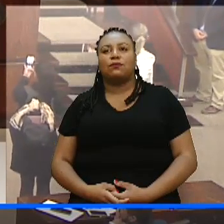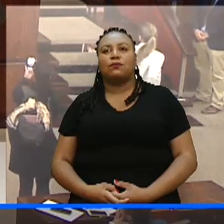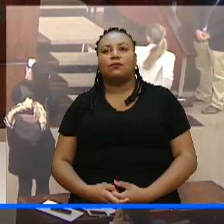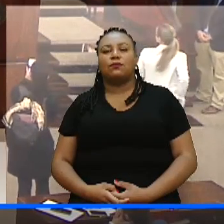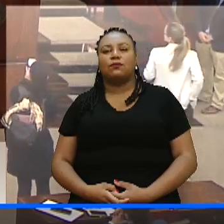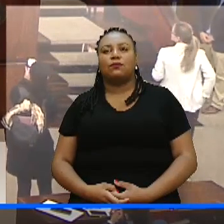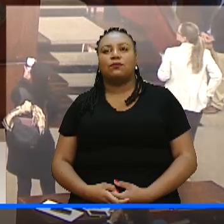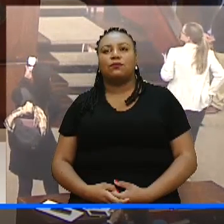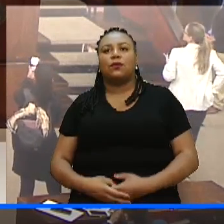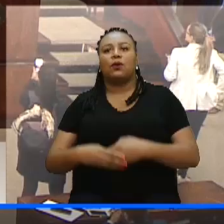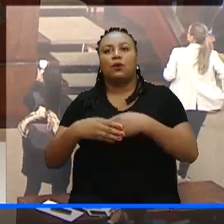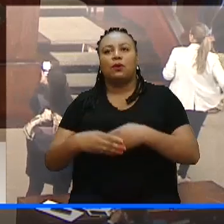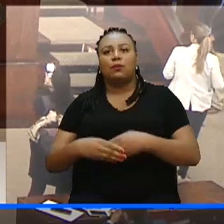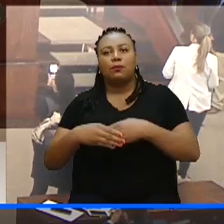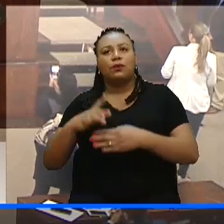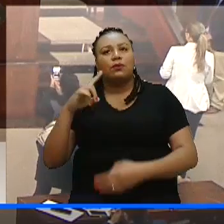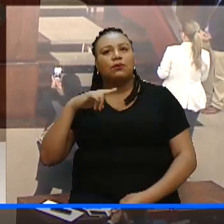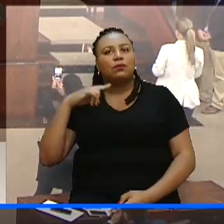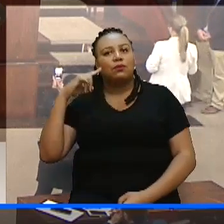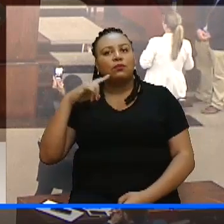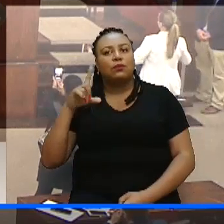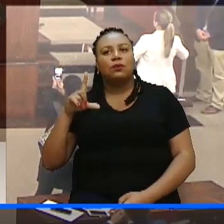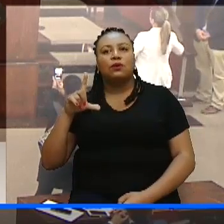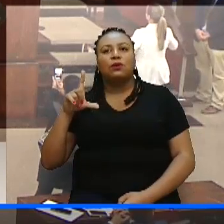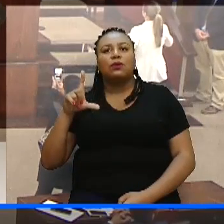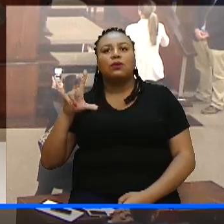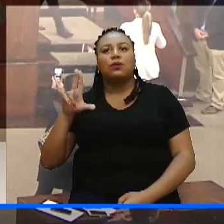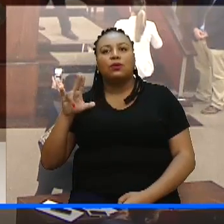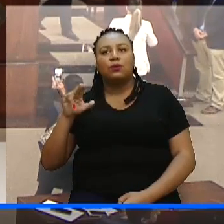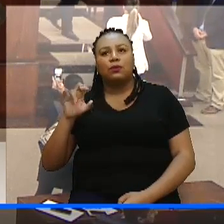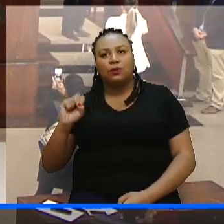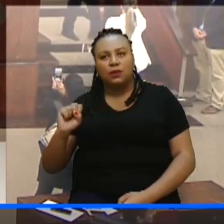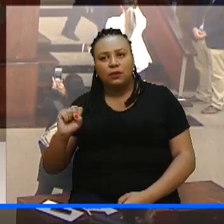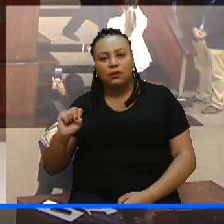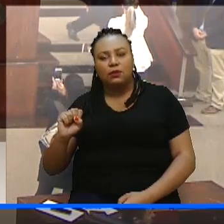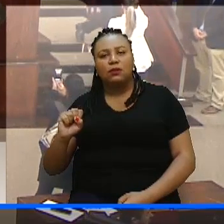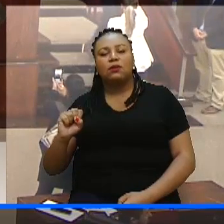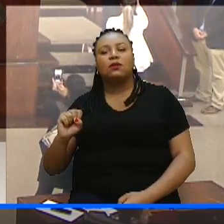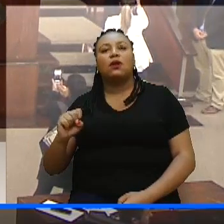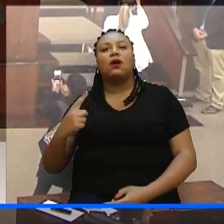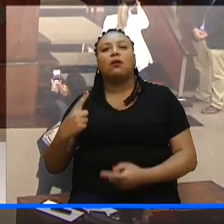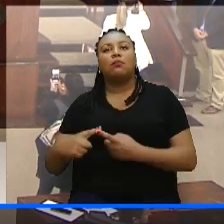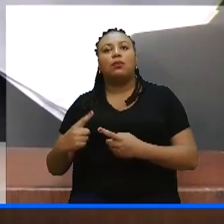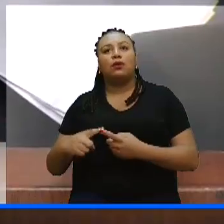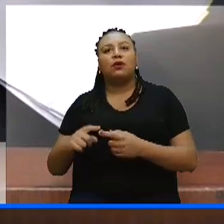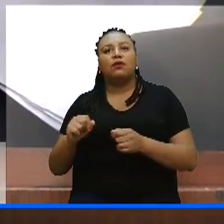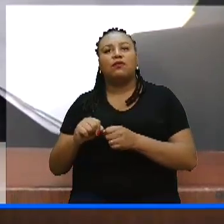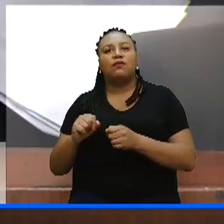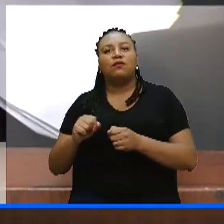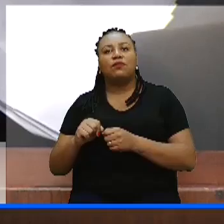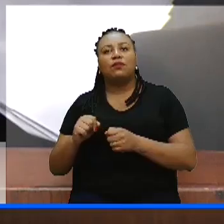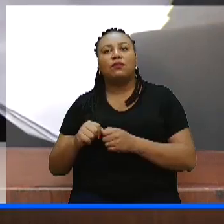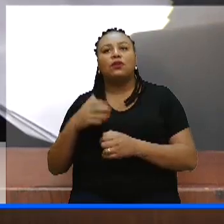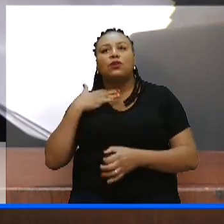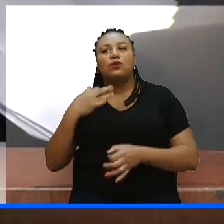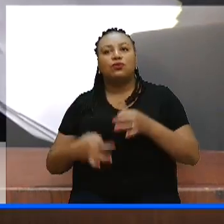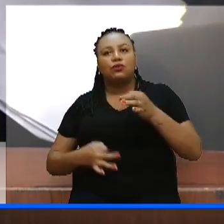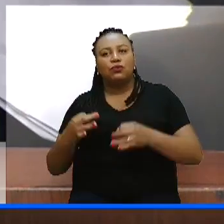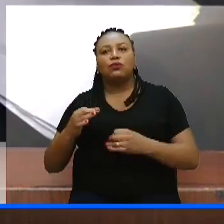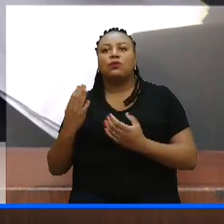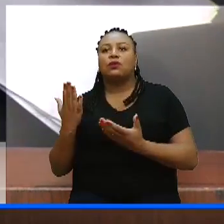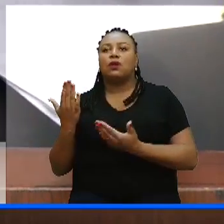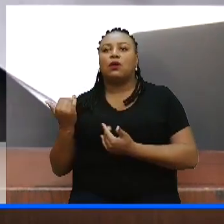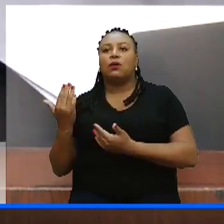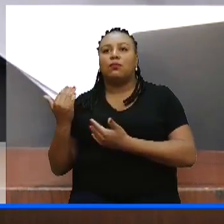cumprimentos o deputado luizinho viana por prestar esta justa homenagem